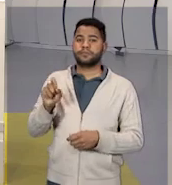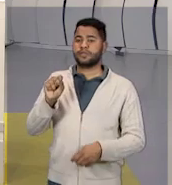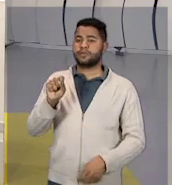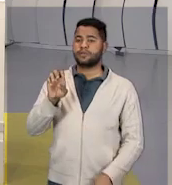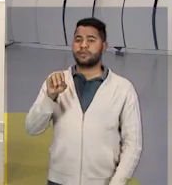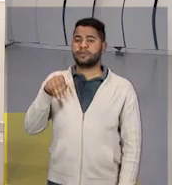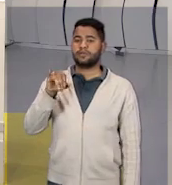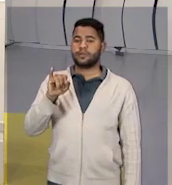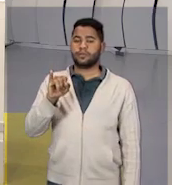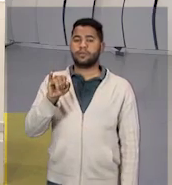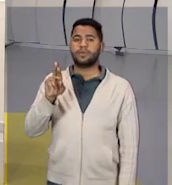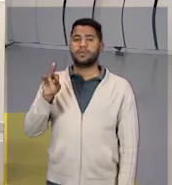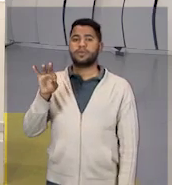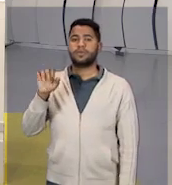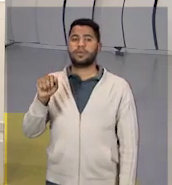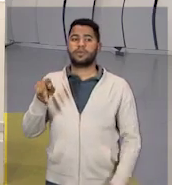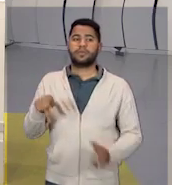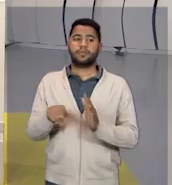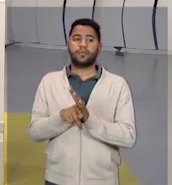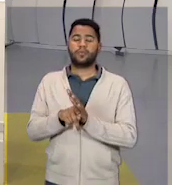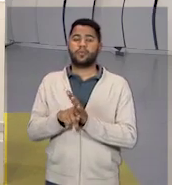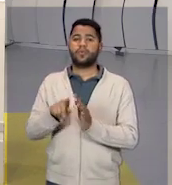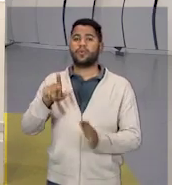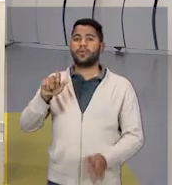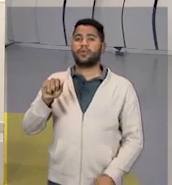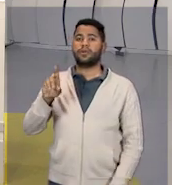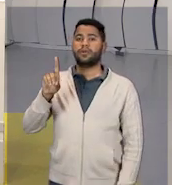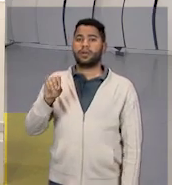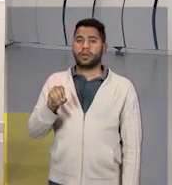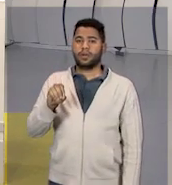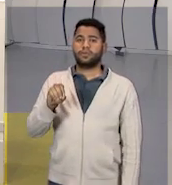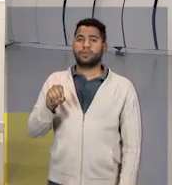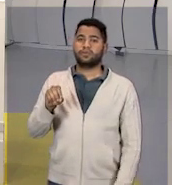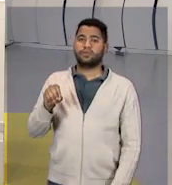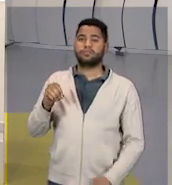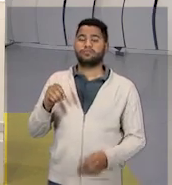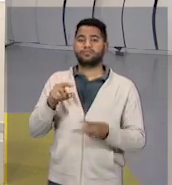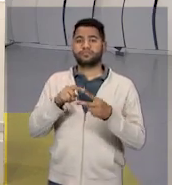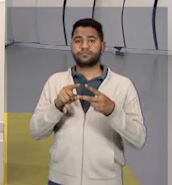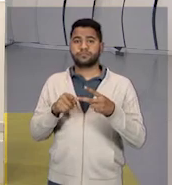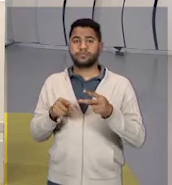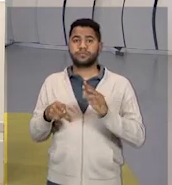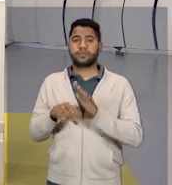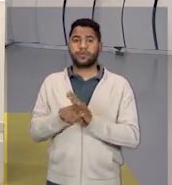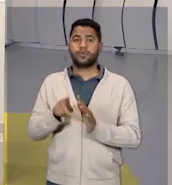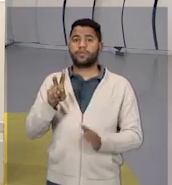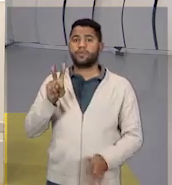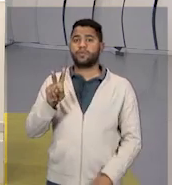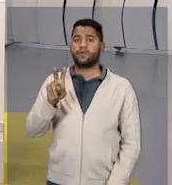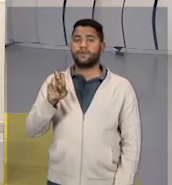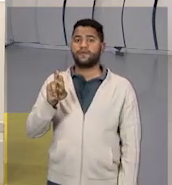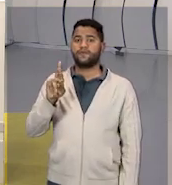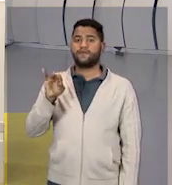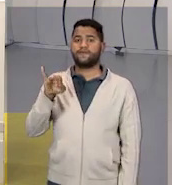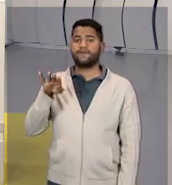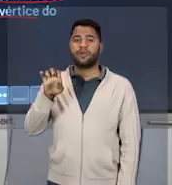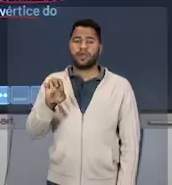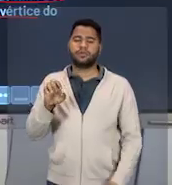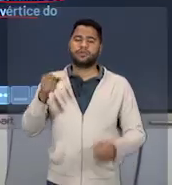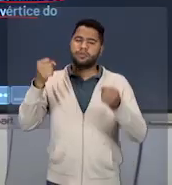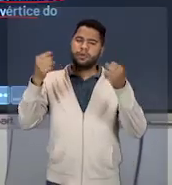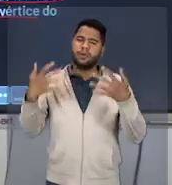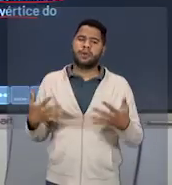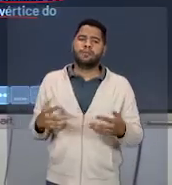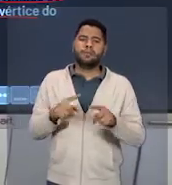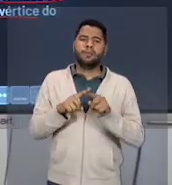chamadas de lado do ângulo. E a origem comum de vértice, como eu já tinha falado aí algumas vezes, mas não